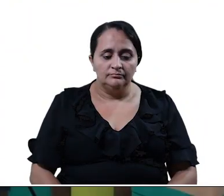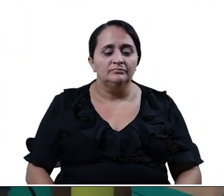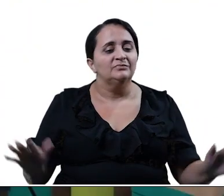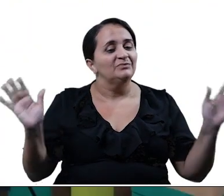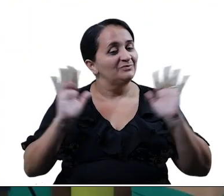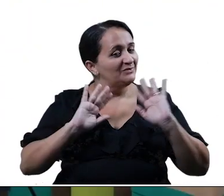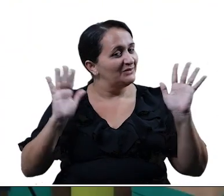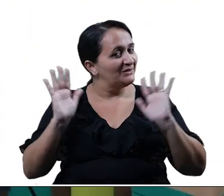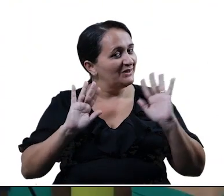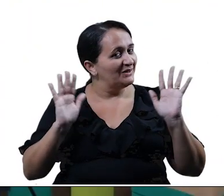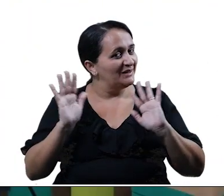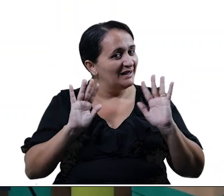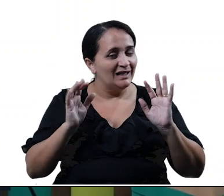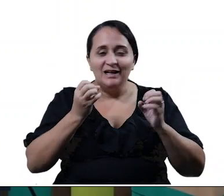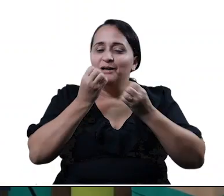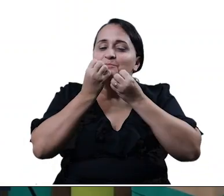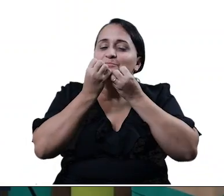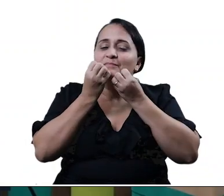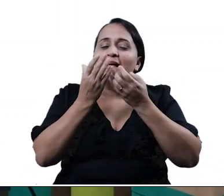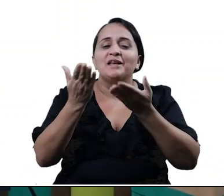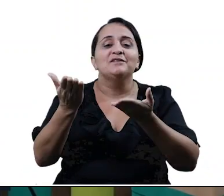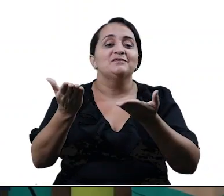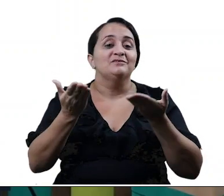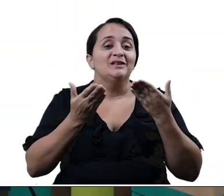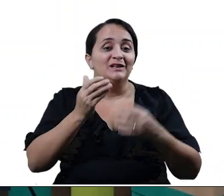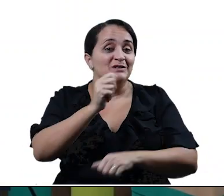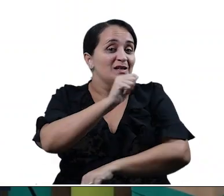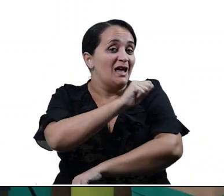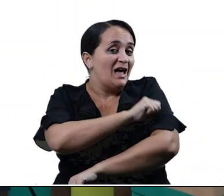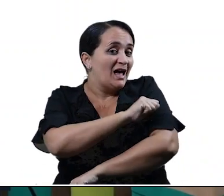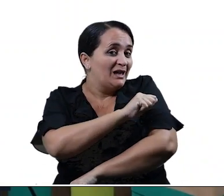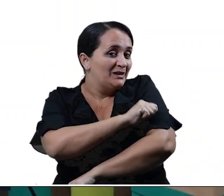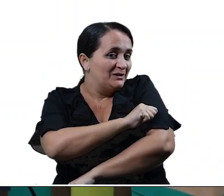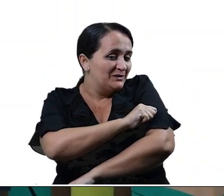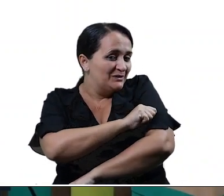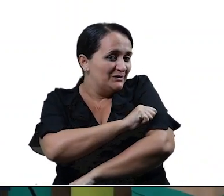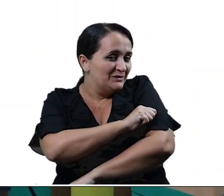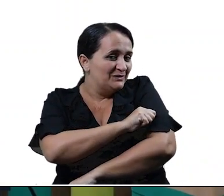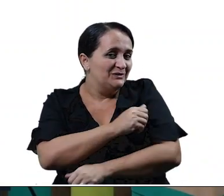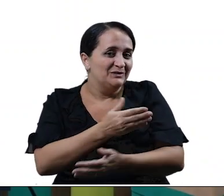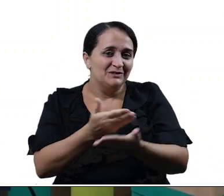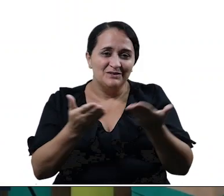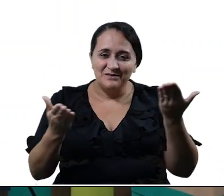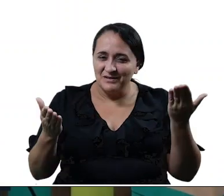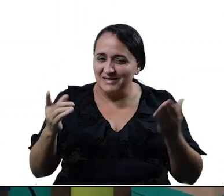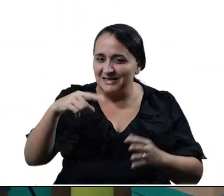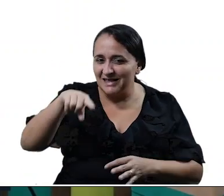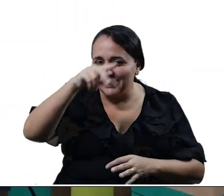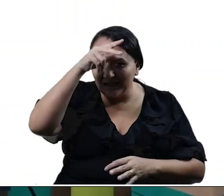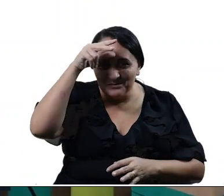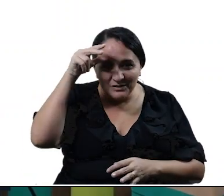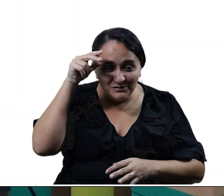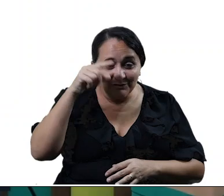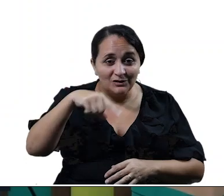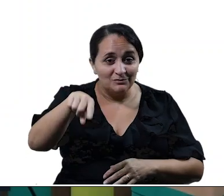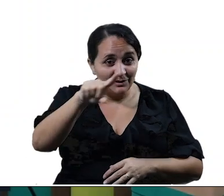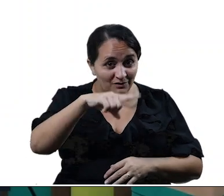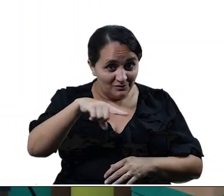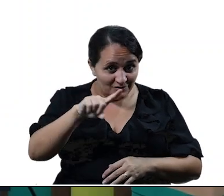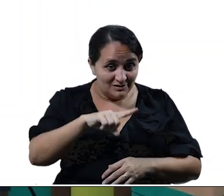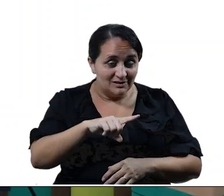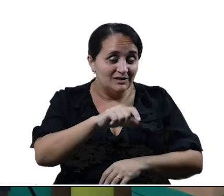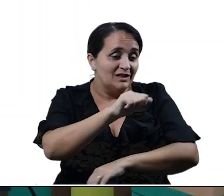Olá, sejam muito bem-vindos, alunos do ciclo 2 da Rede Municipal de Ensino. A aula é para vocês